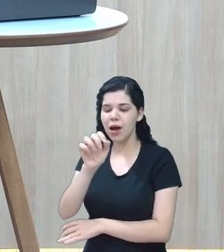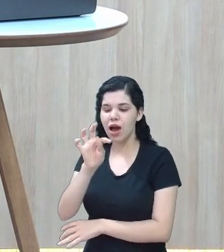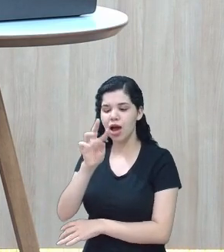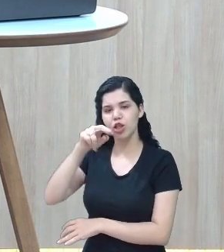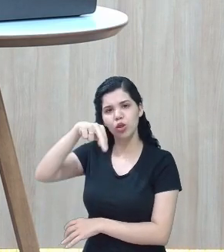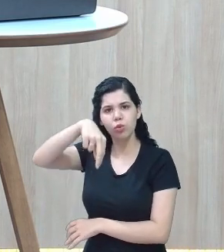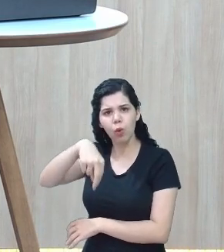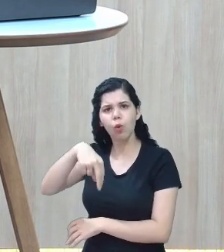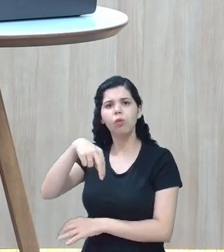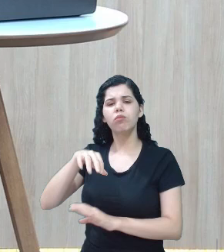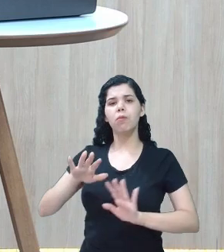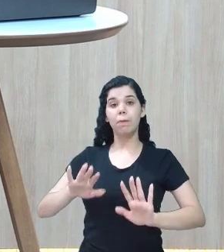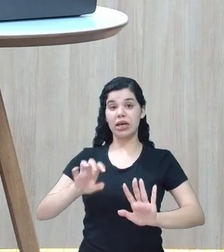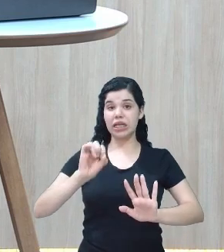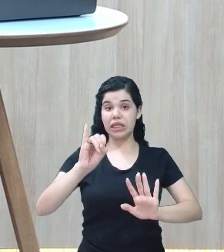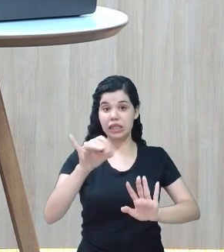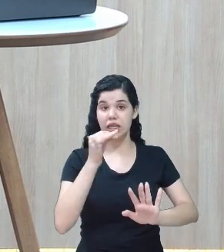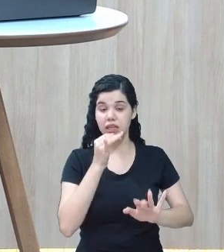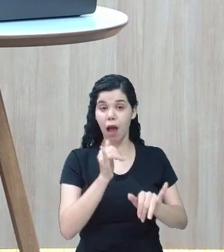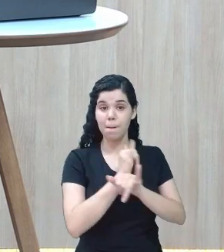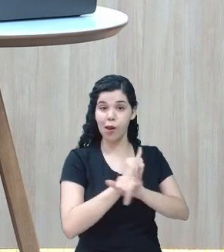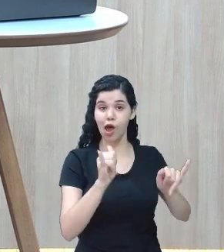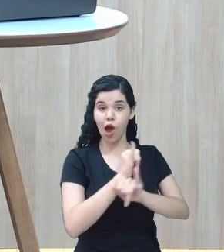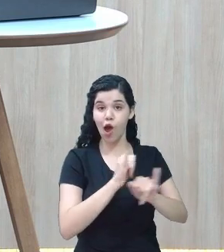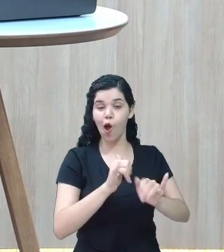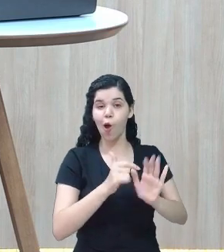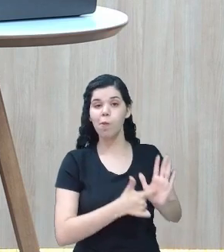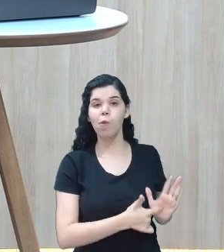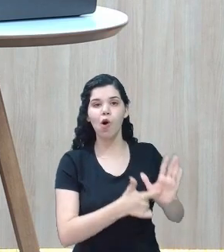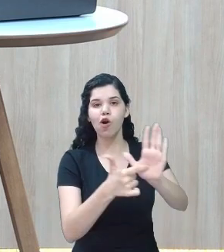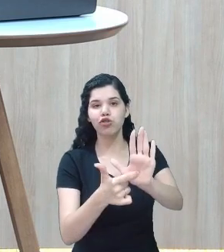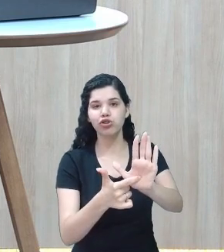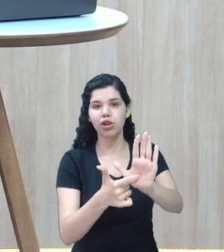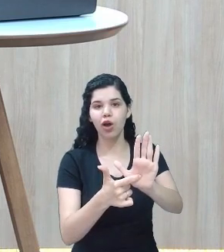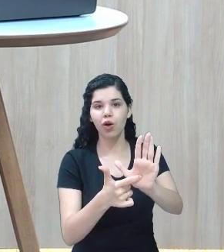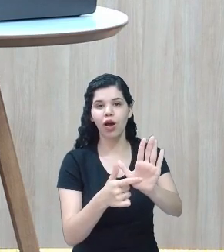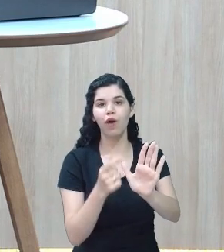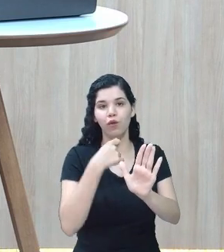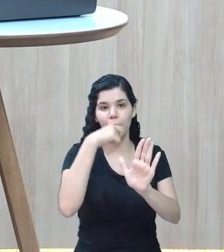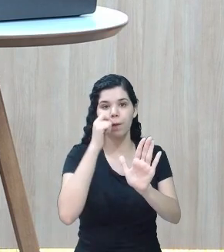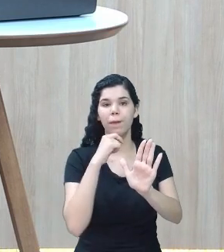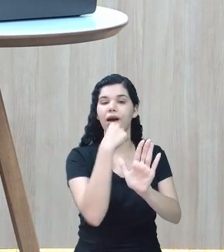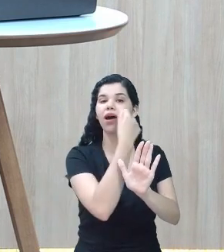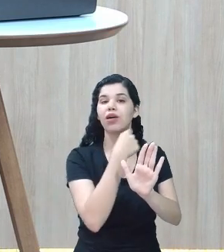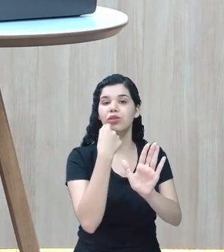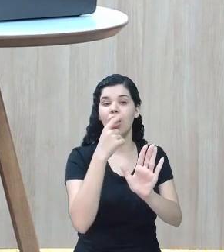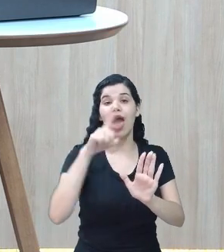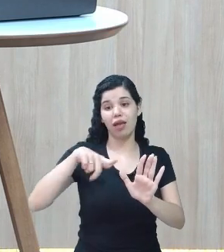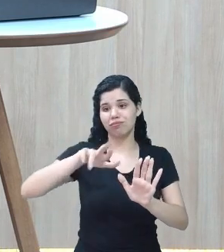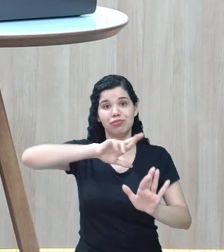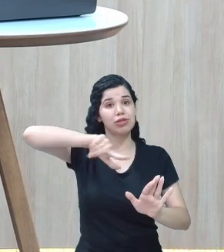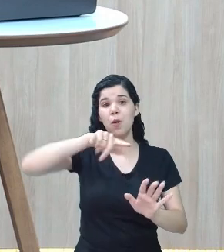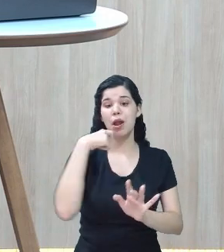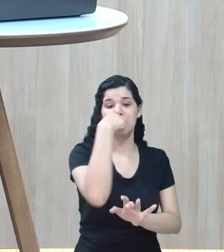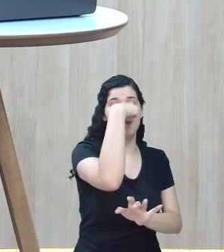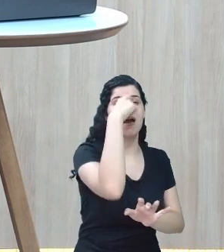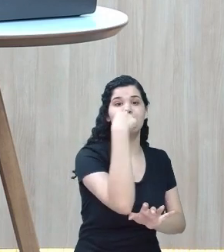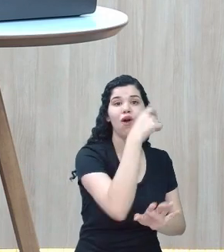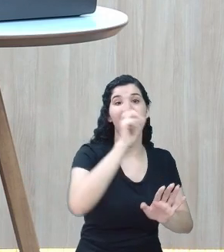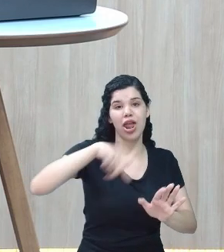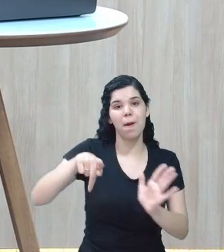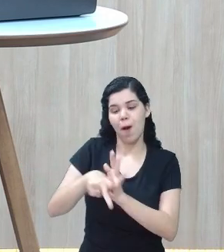lábios. Mas a propaganda mostrava o que era o batom, não é? O chocolate.